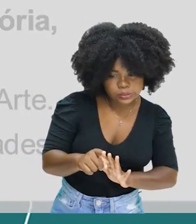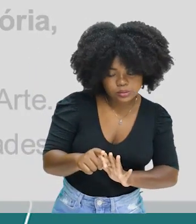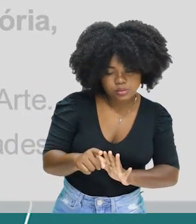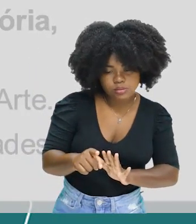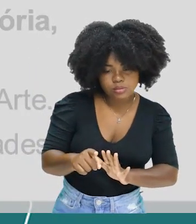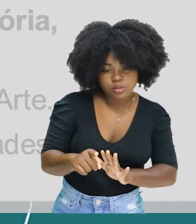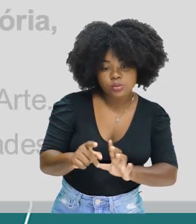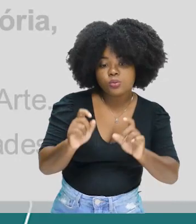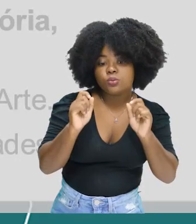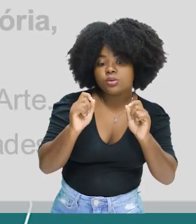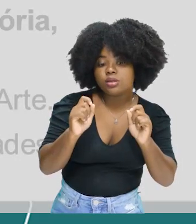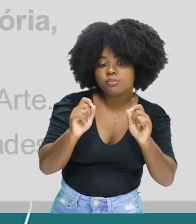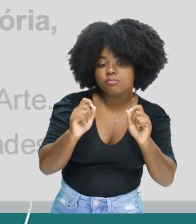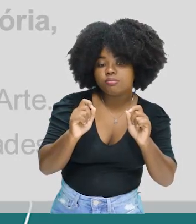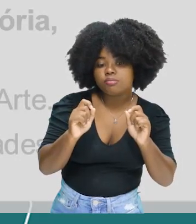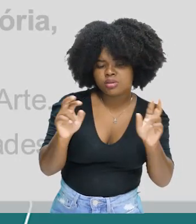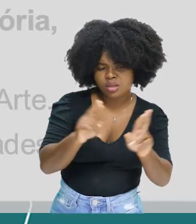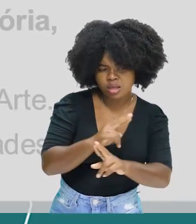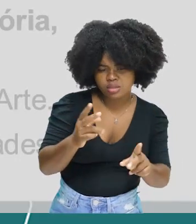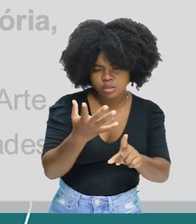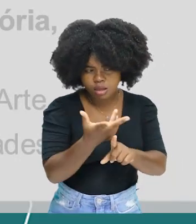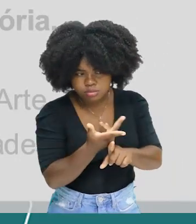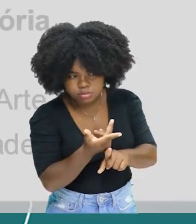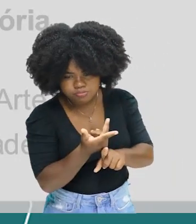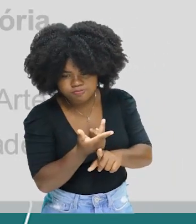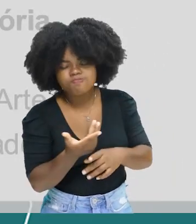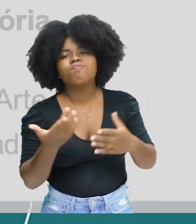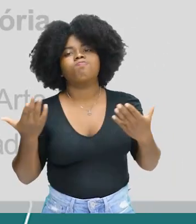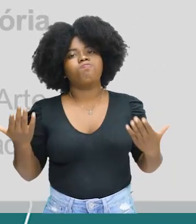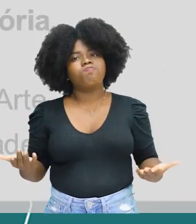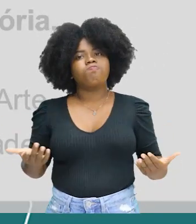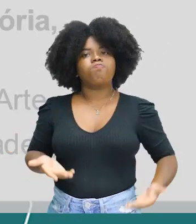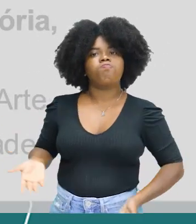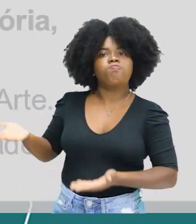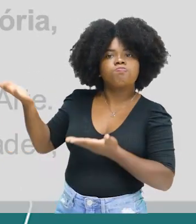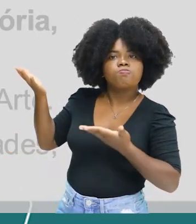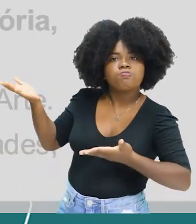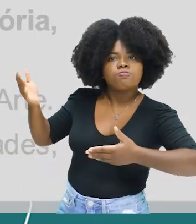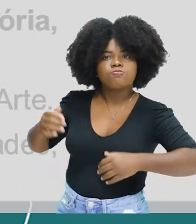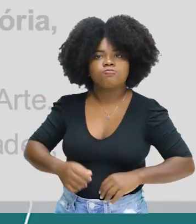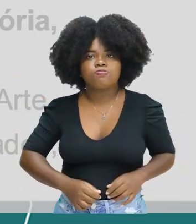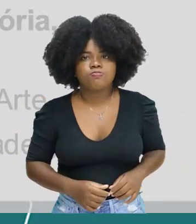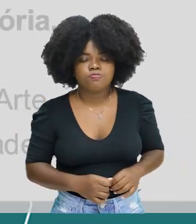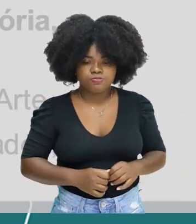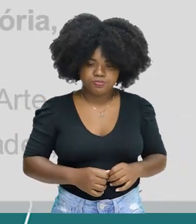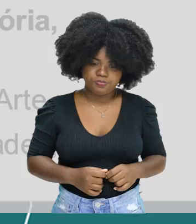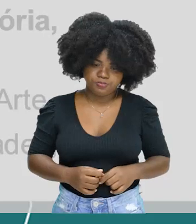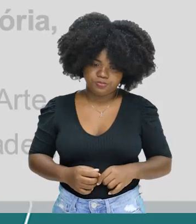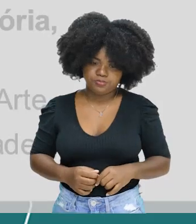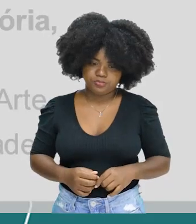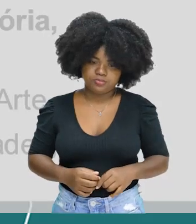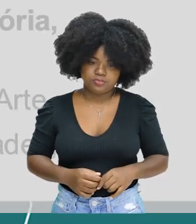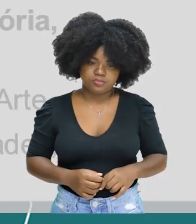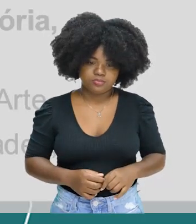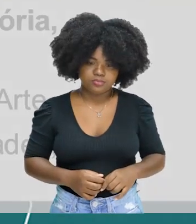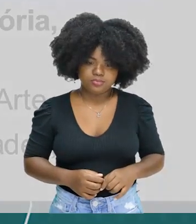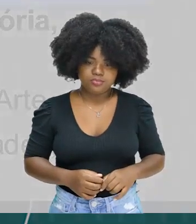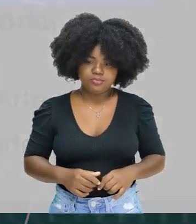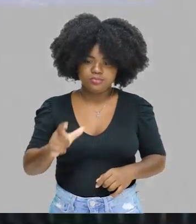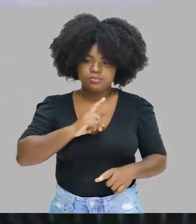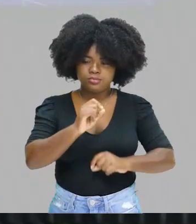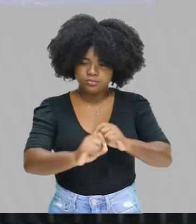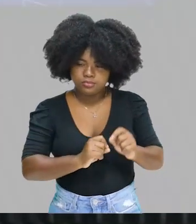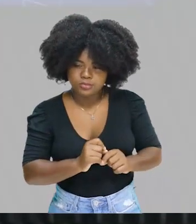arte é: arquitetura é arte? Vamos lá. Arte ou técnica e técnica de projetar uma edificação,